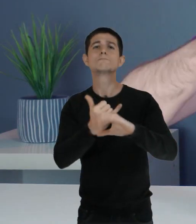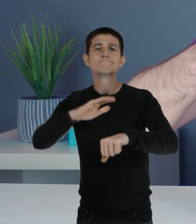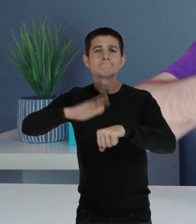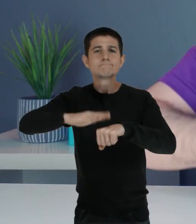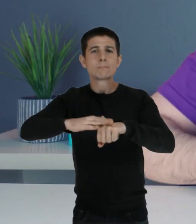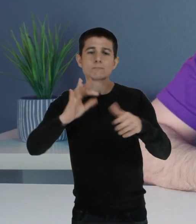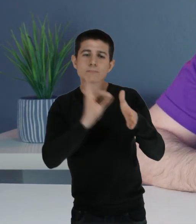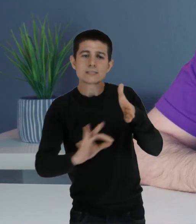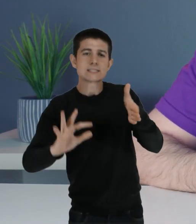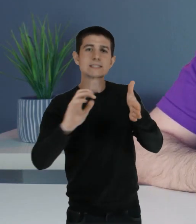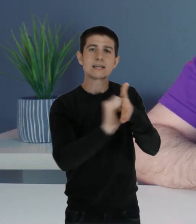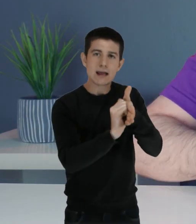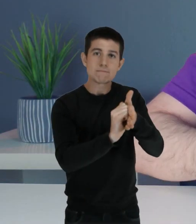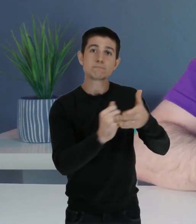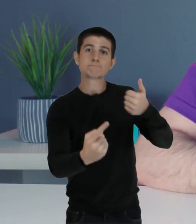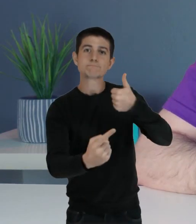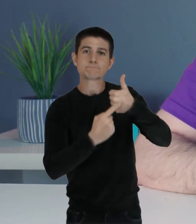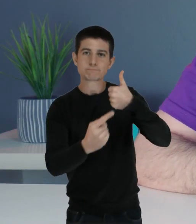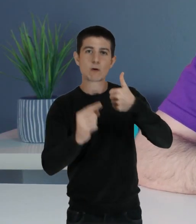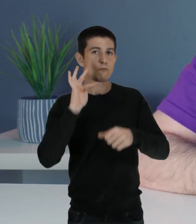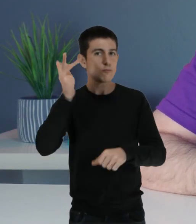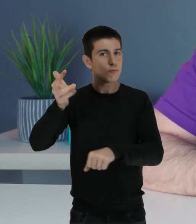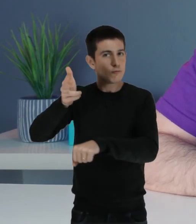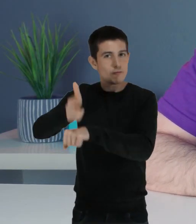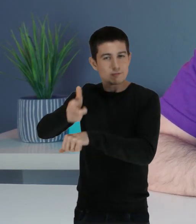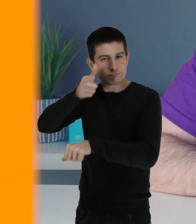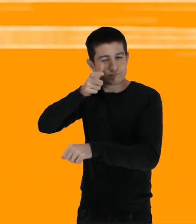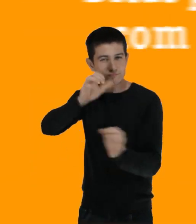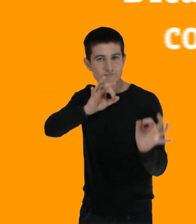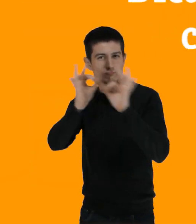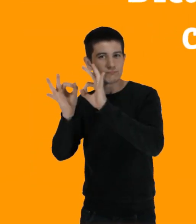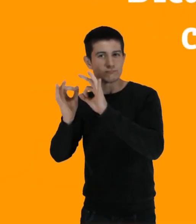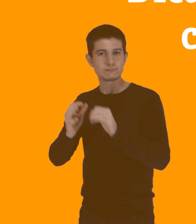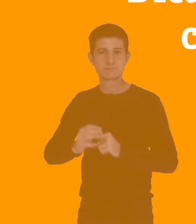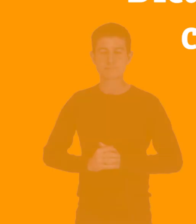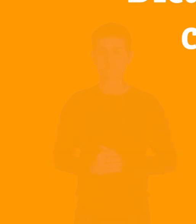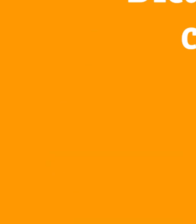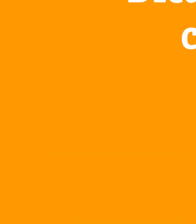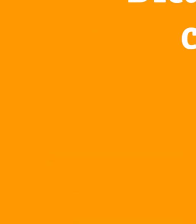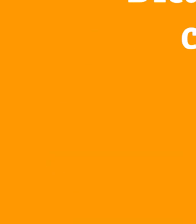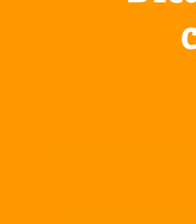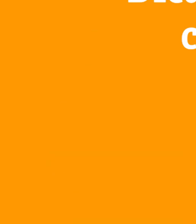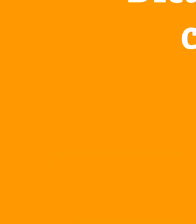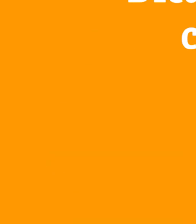coisa, já se inscreve aqui no canal e ativa as notificações para não perder nenhum vídeo.